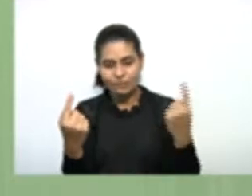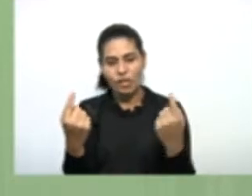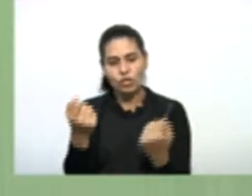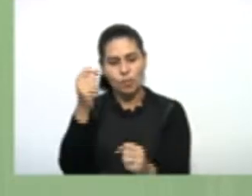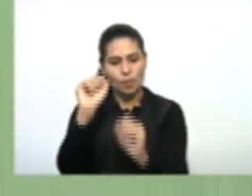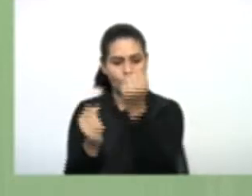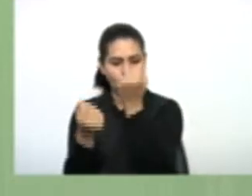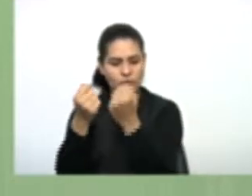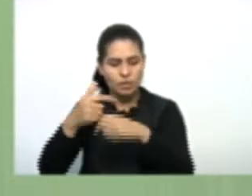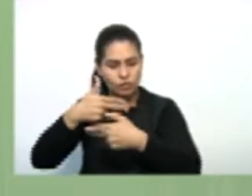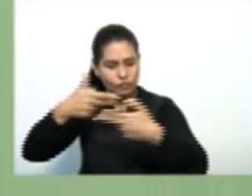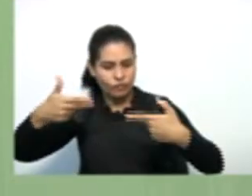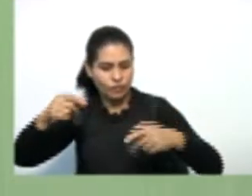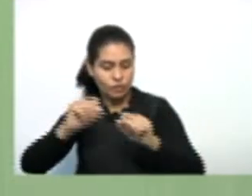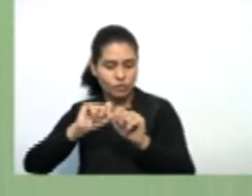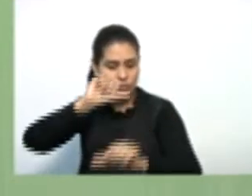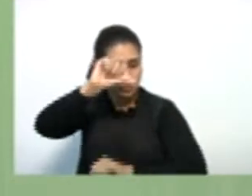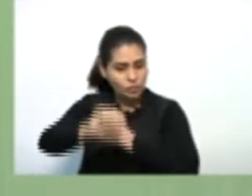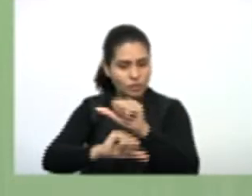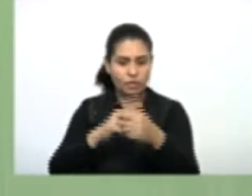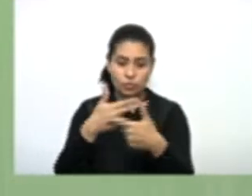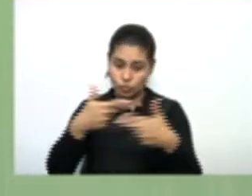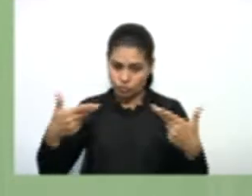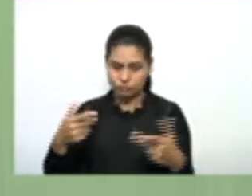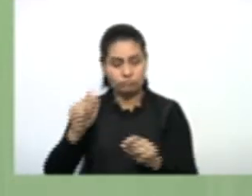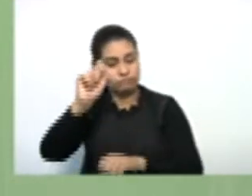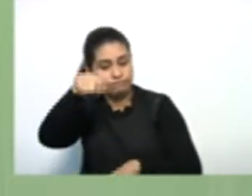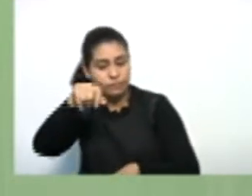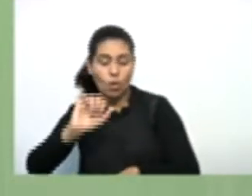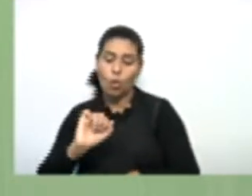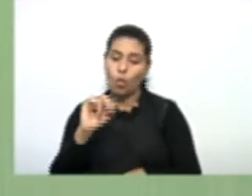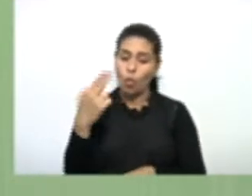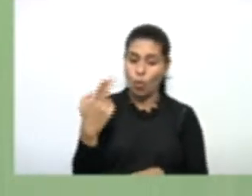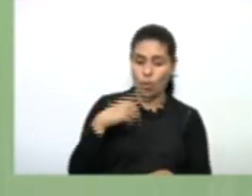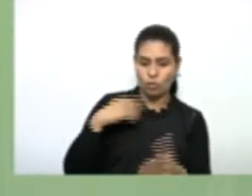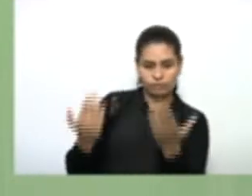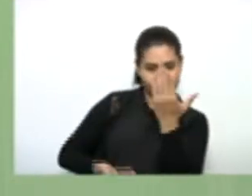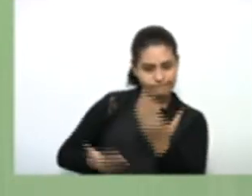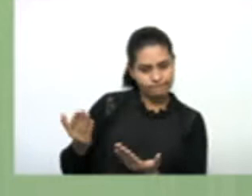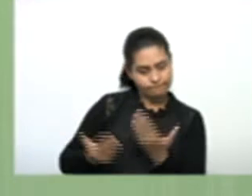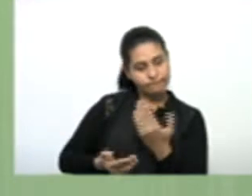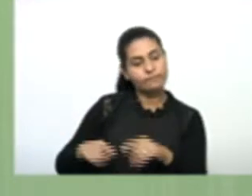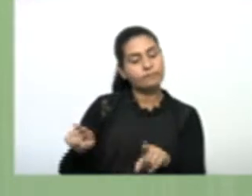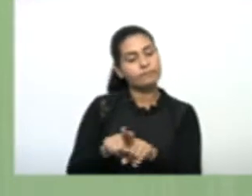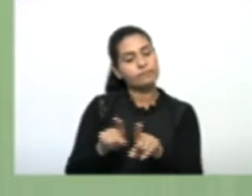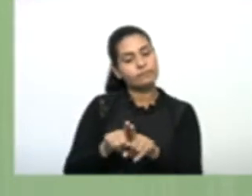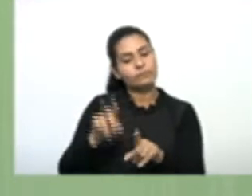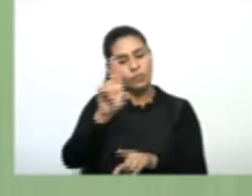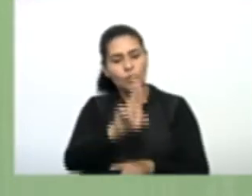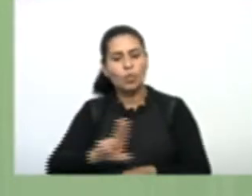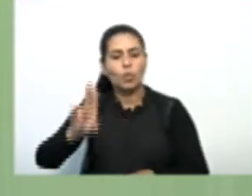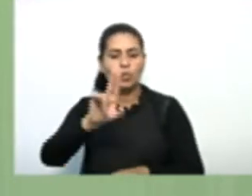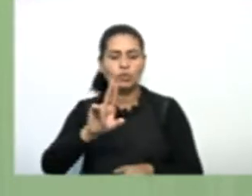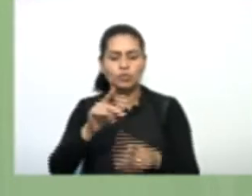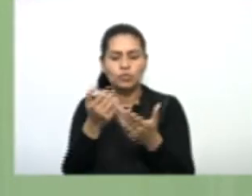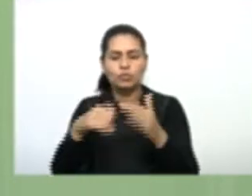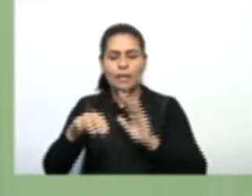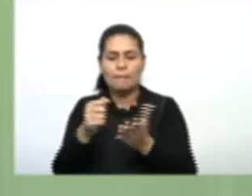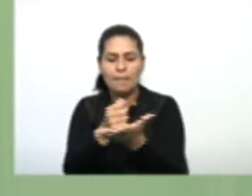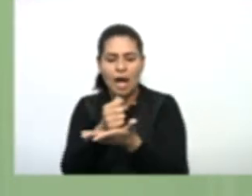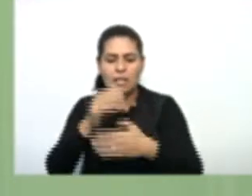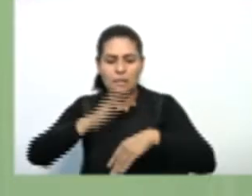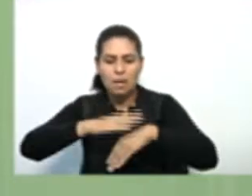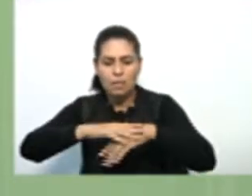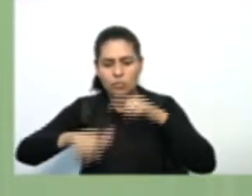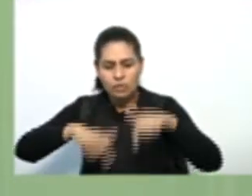produção ou transformação de um determinado produto ou um serviço, ou seja, o uso da matéria-prima, das mãos de